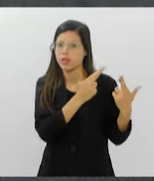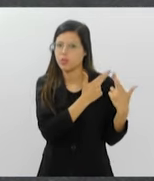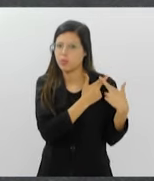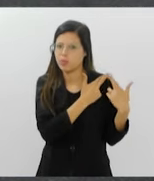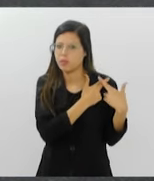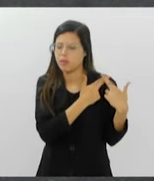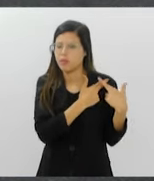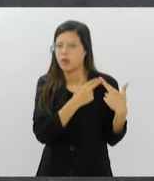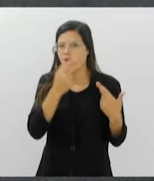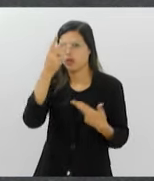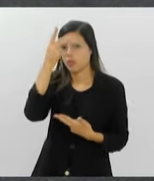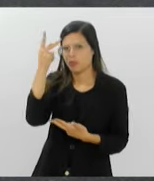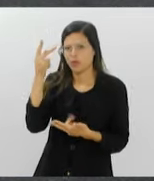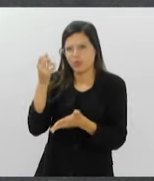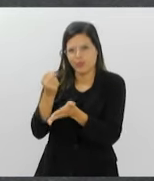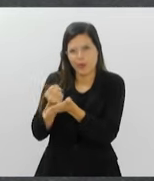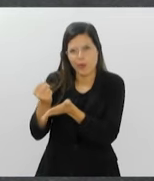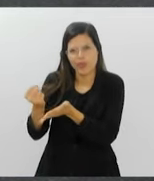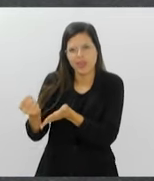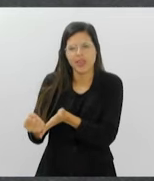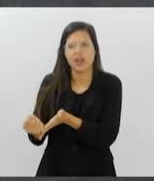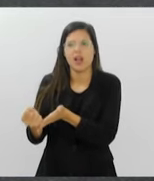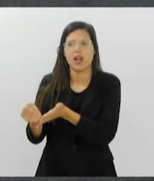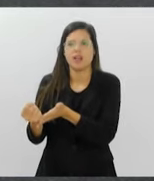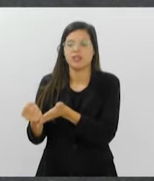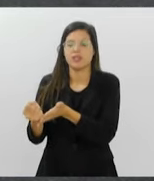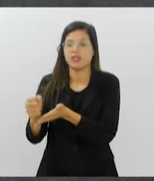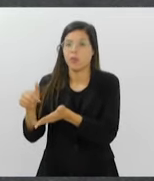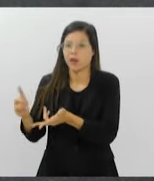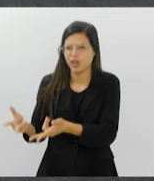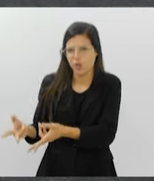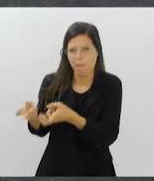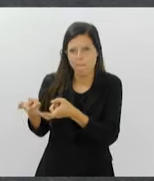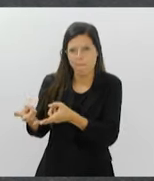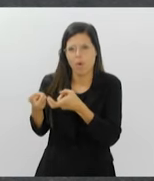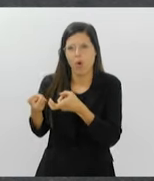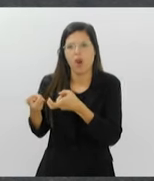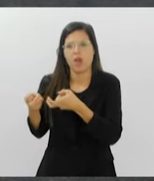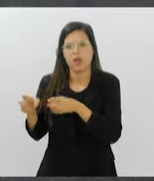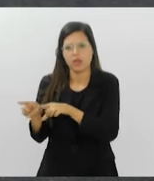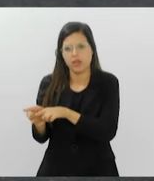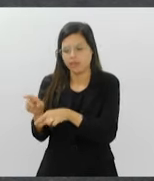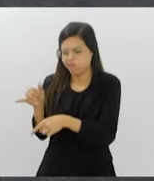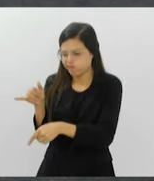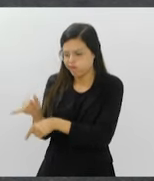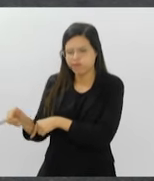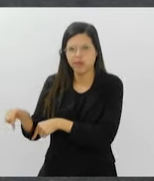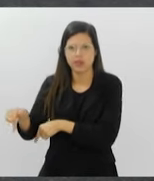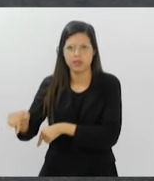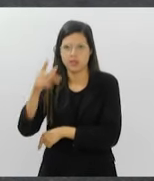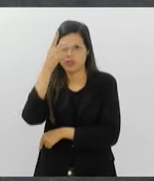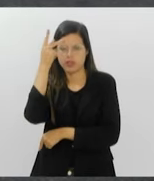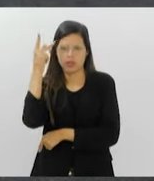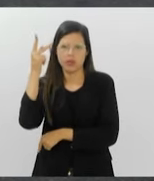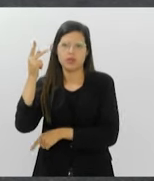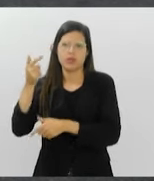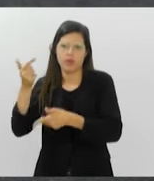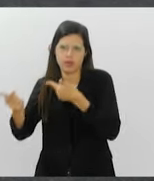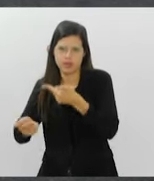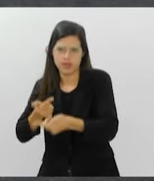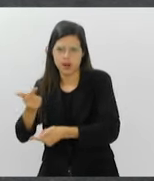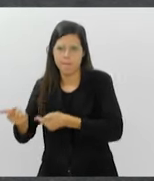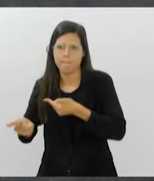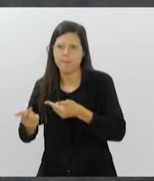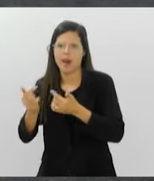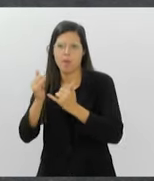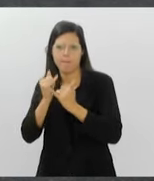os empregadores que exploram e que vitimizam essas pessoas por meio das condições de trabalho análogo à